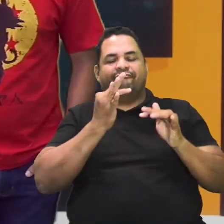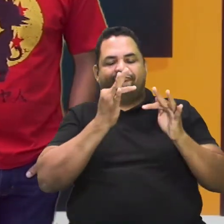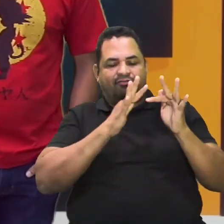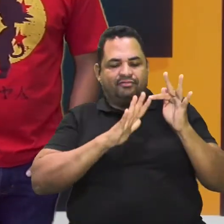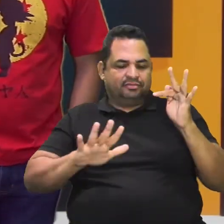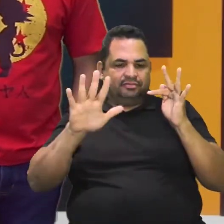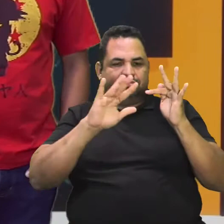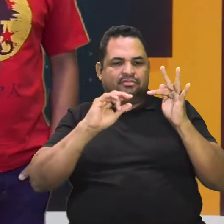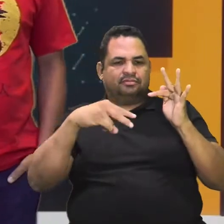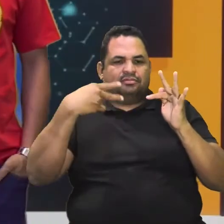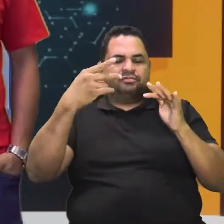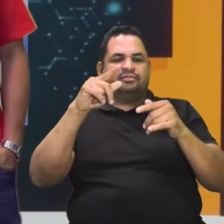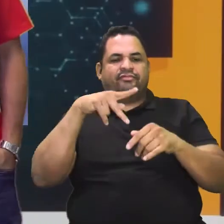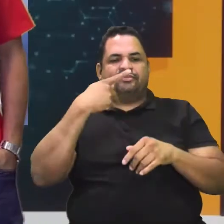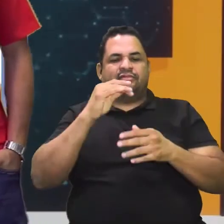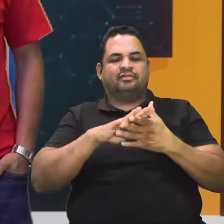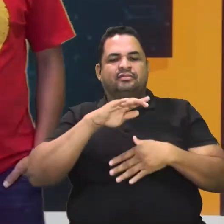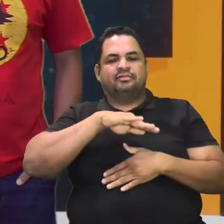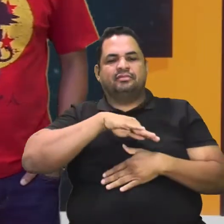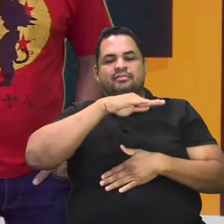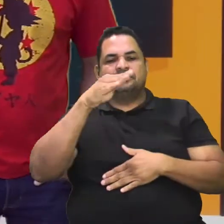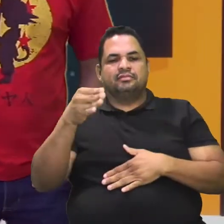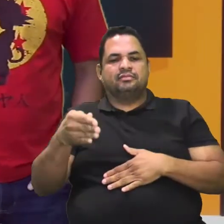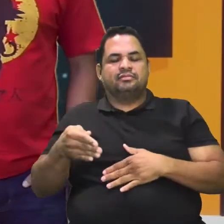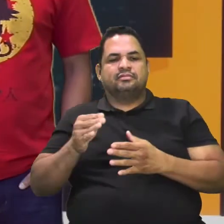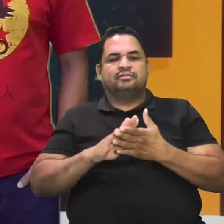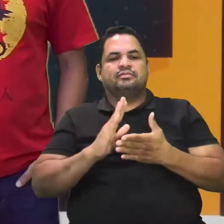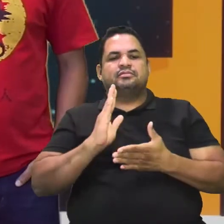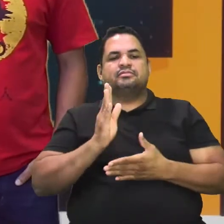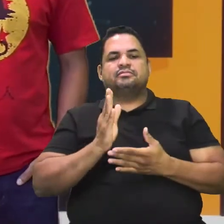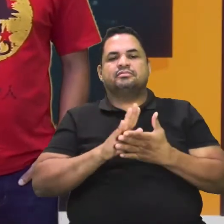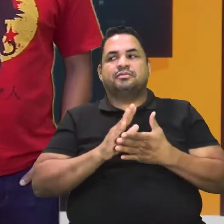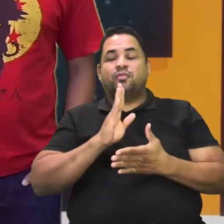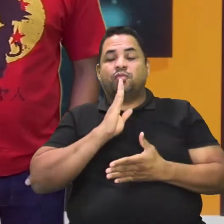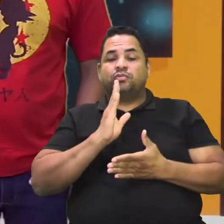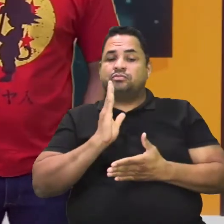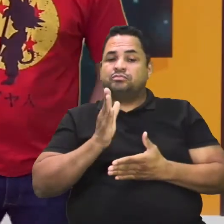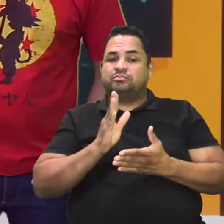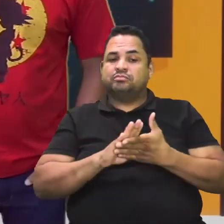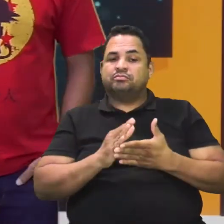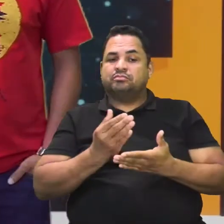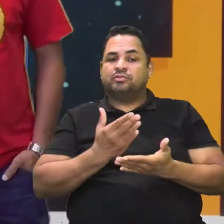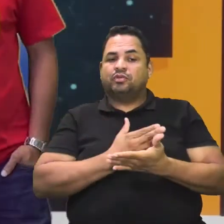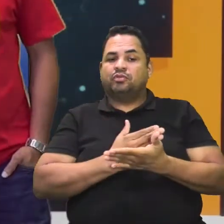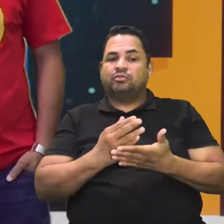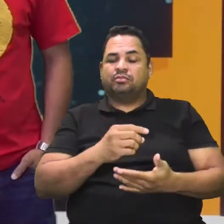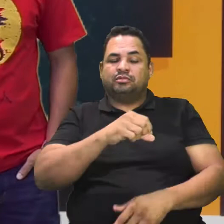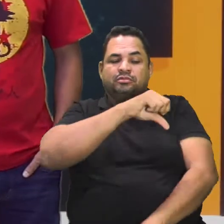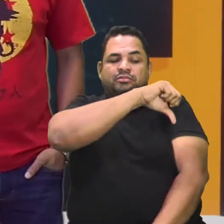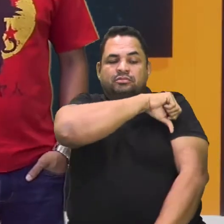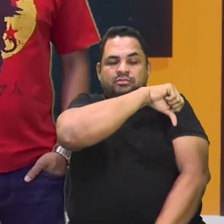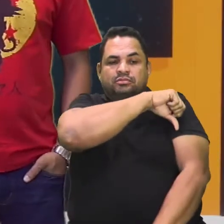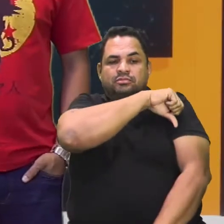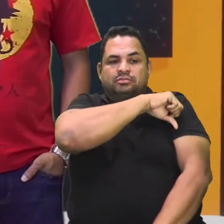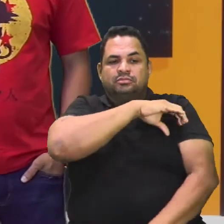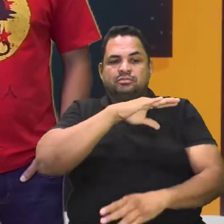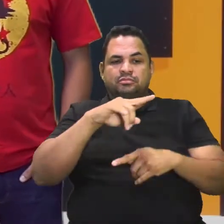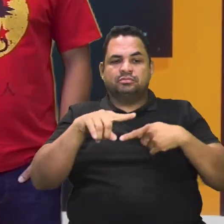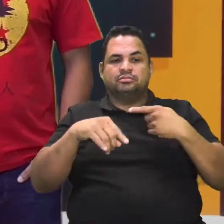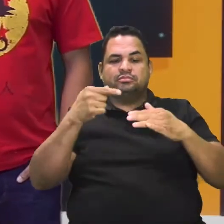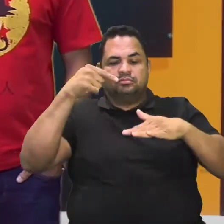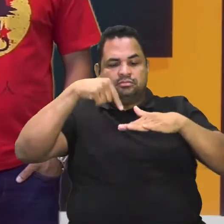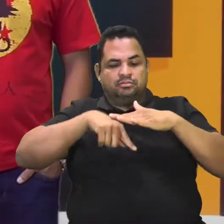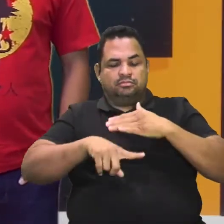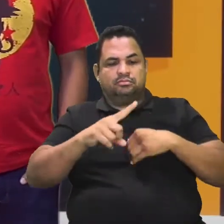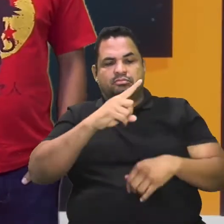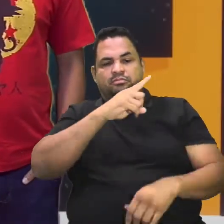gente fala de parábola. E a parábola é conhecida de vocês, que na verdade a gente começa no 9º ano a estudar a parábola, né?